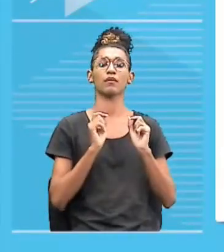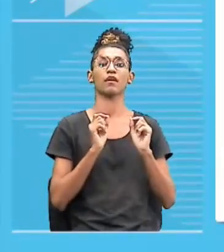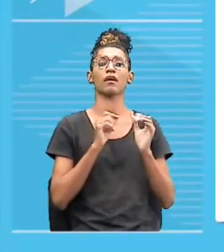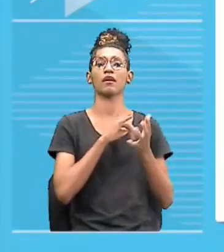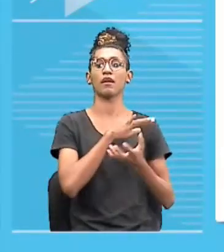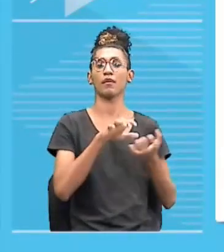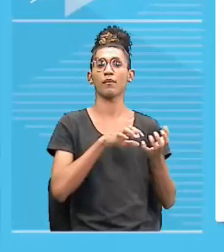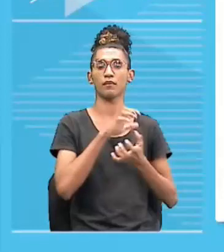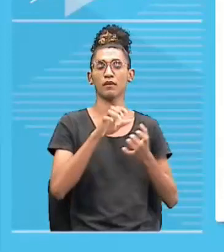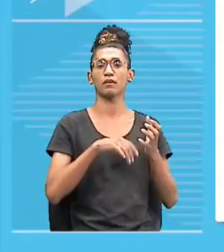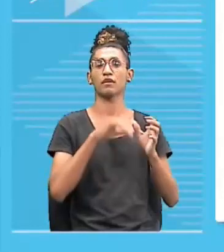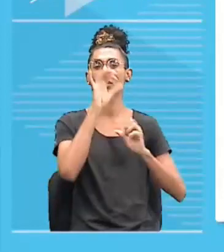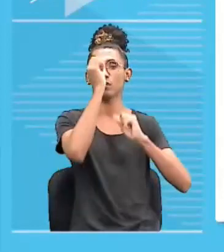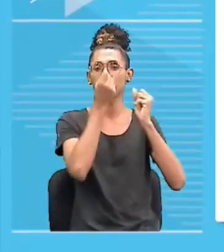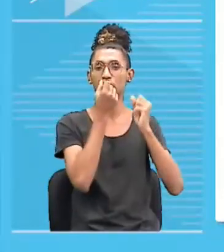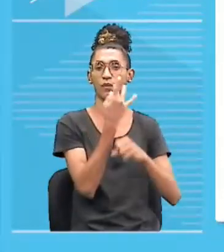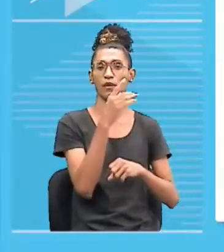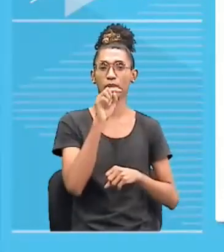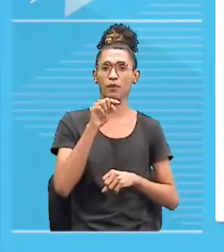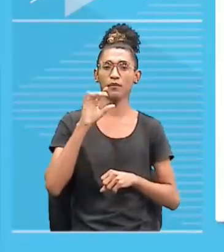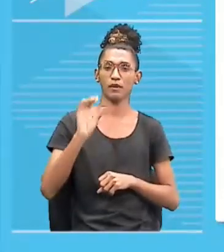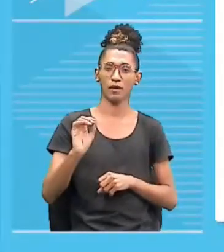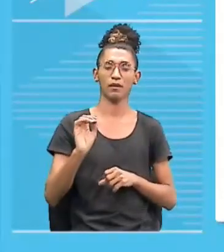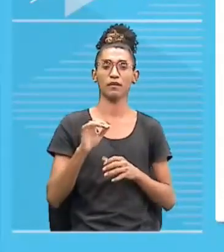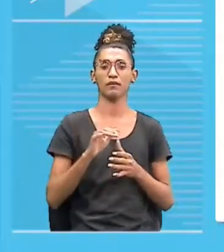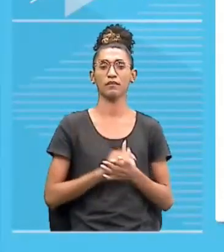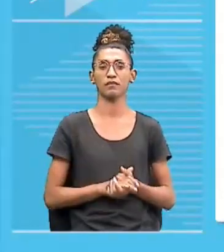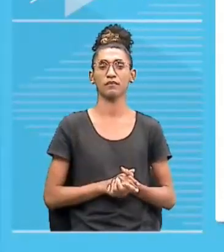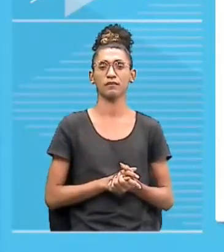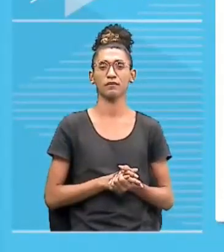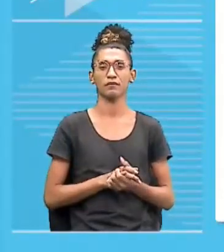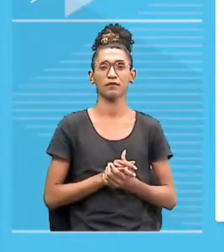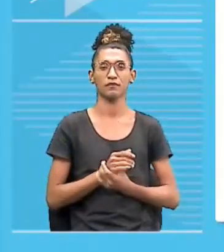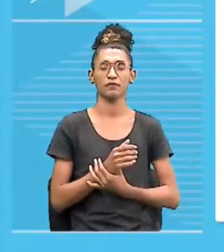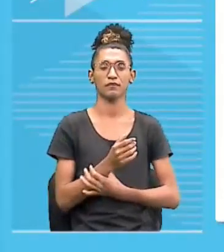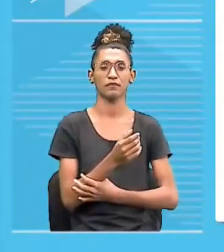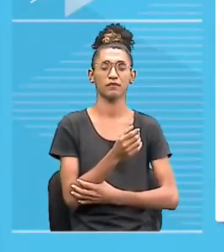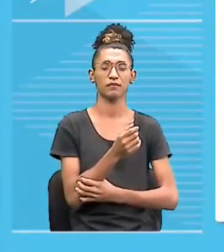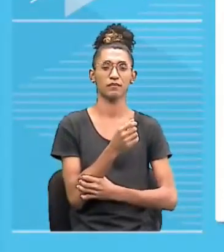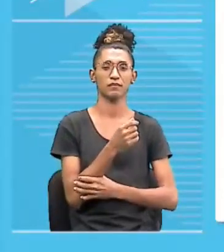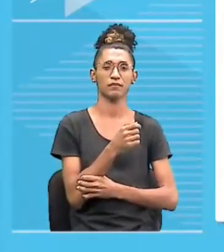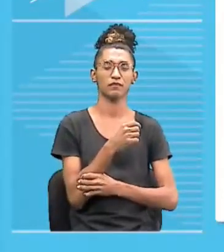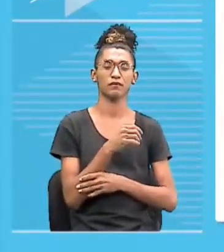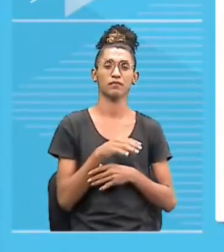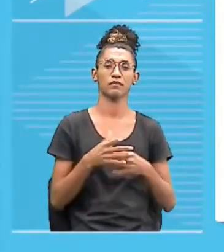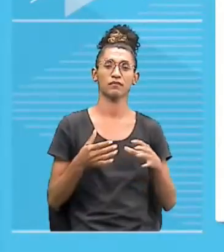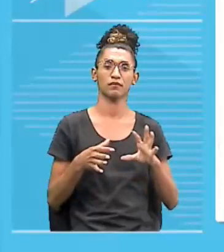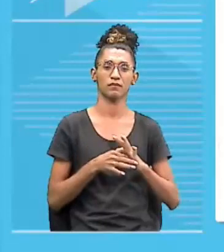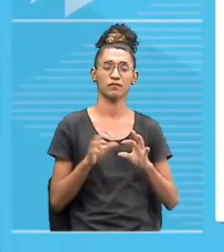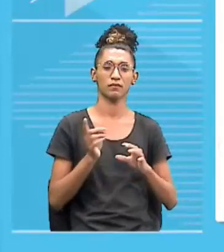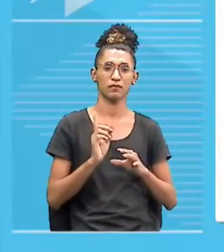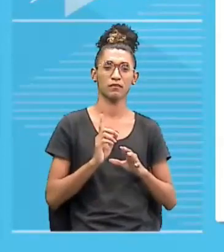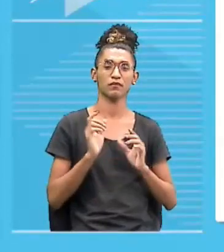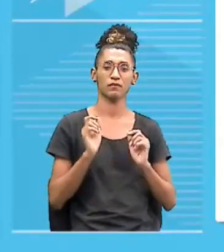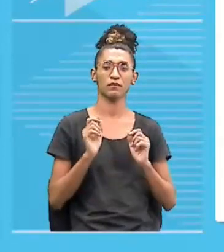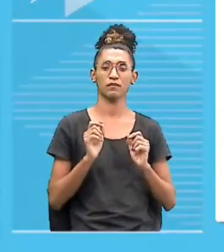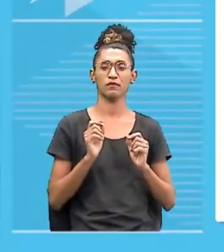Industrial 4.0. Essa realidade já não faz parte mais dessas empresas. Elas estão